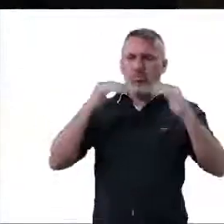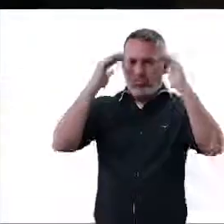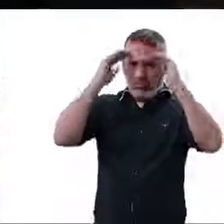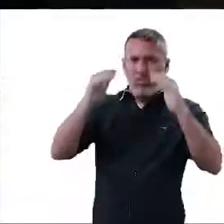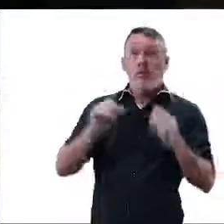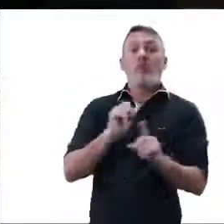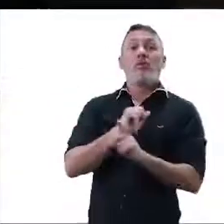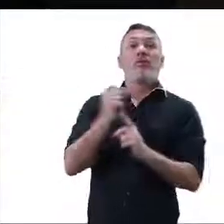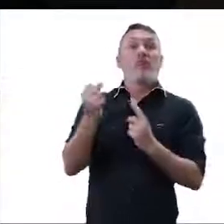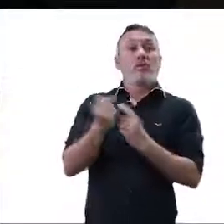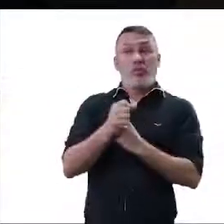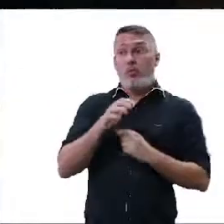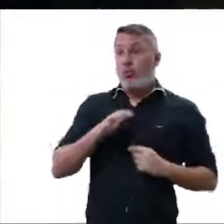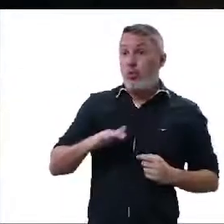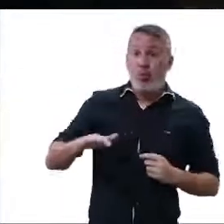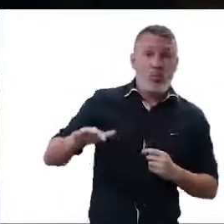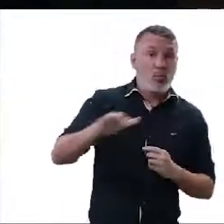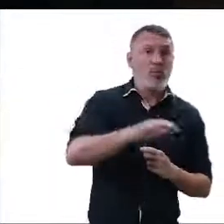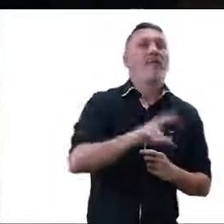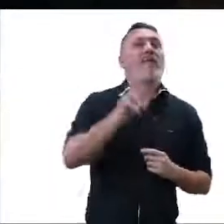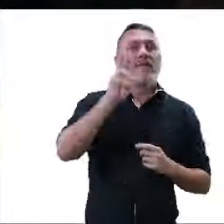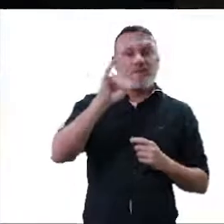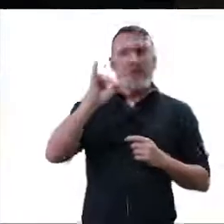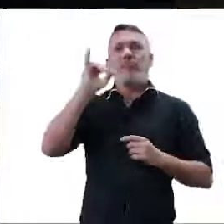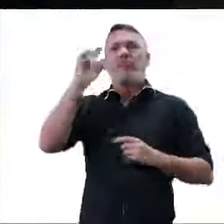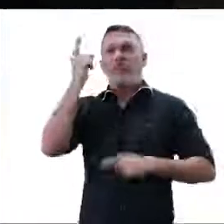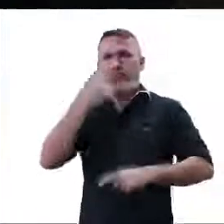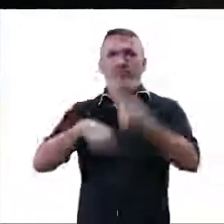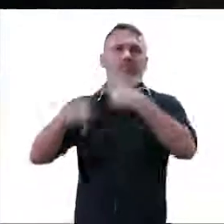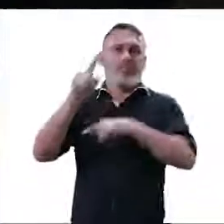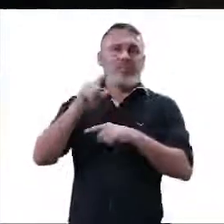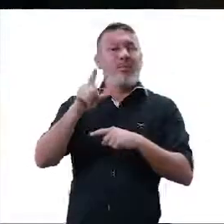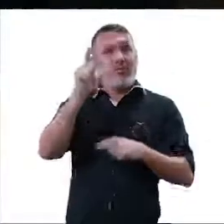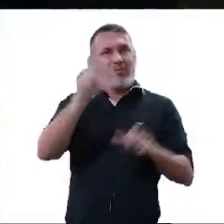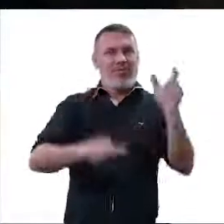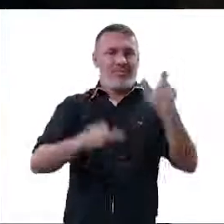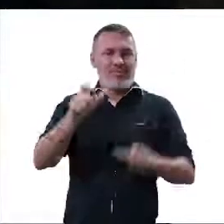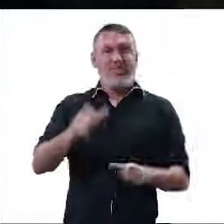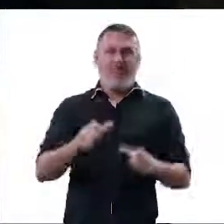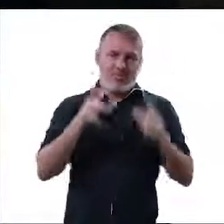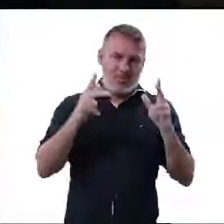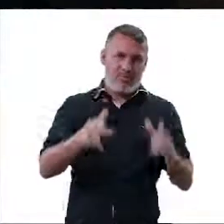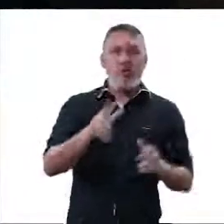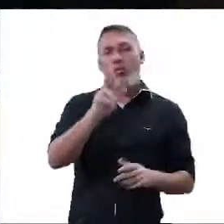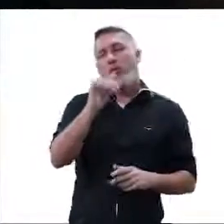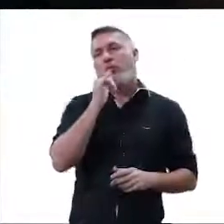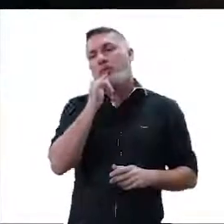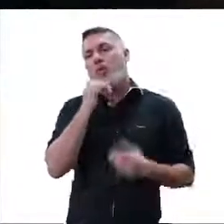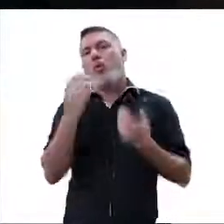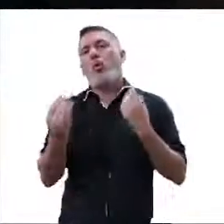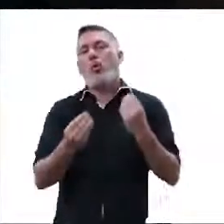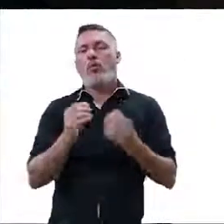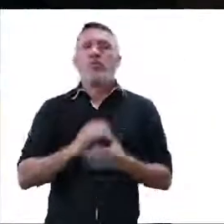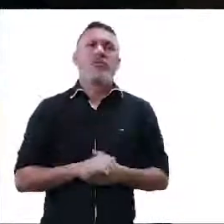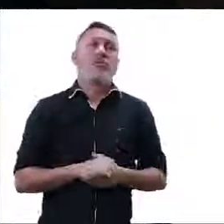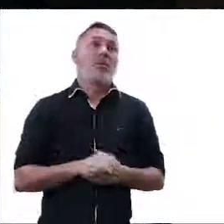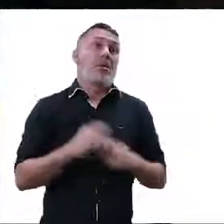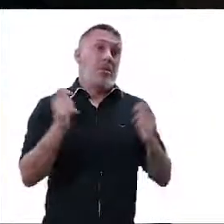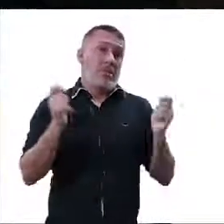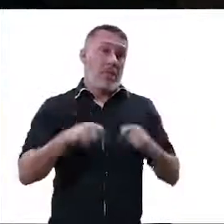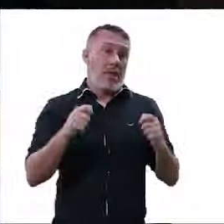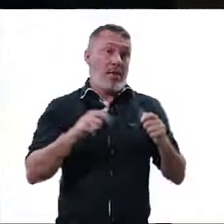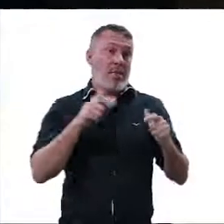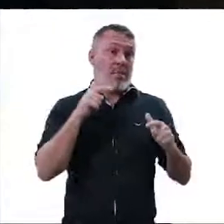evoluiria, inclusive esse indivíduo. Então, por exemplo, pode ser que pelo trabalho, né, ele viesse a